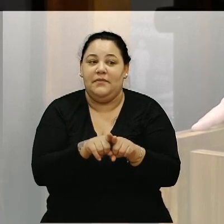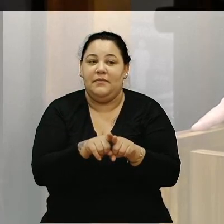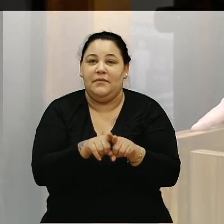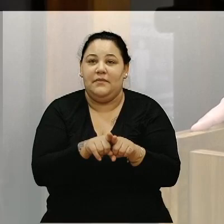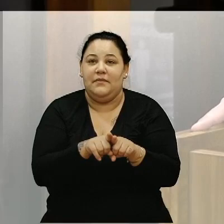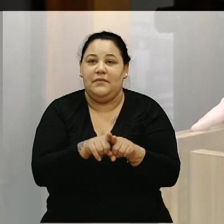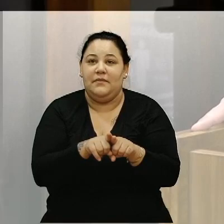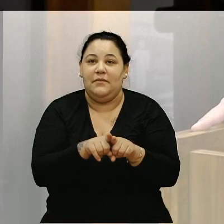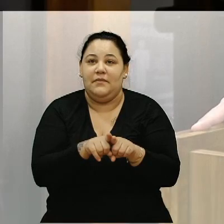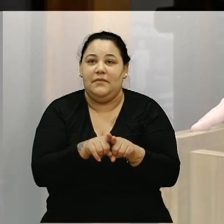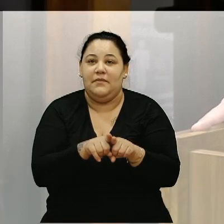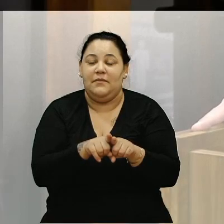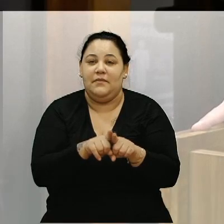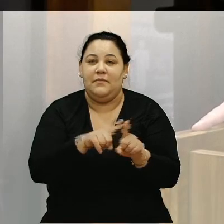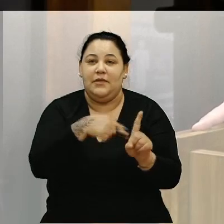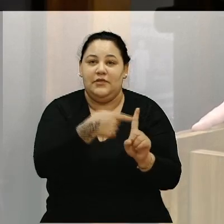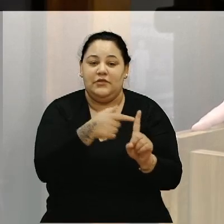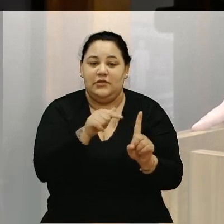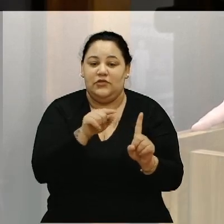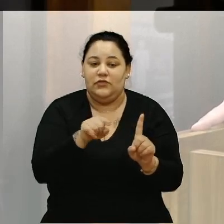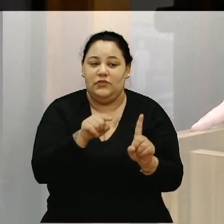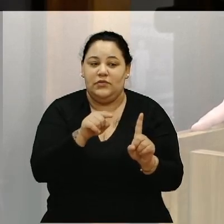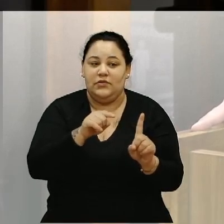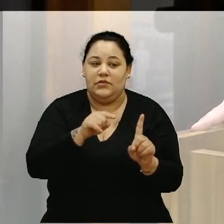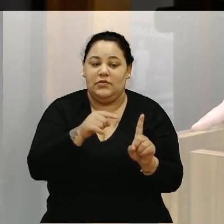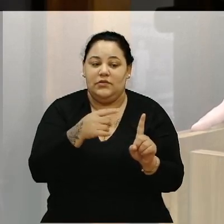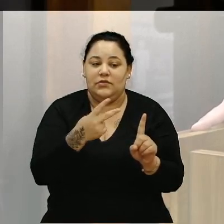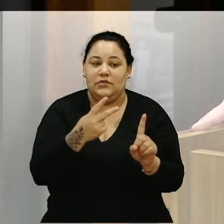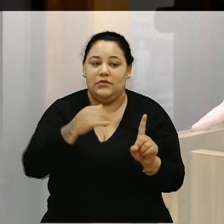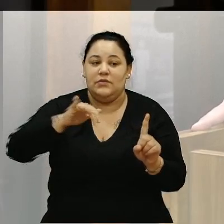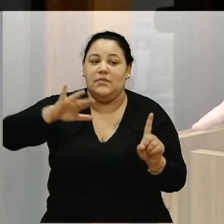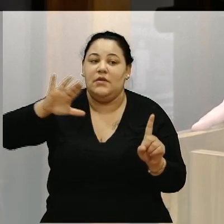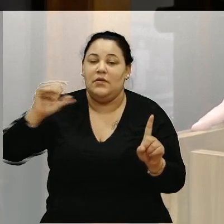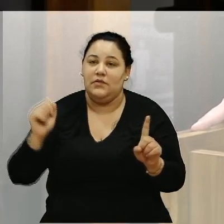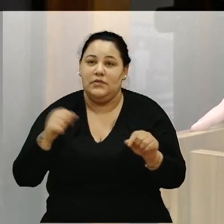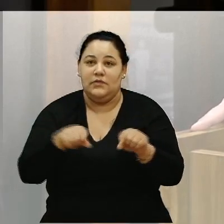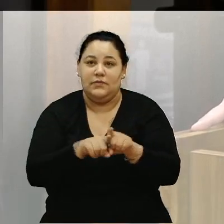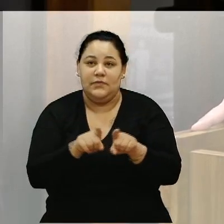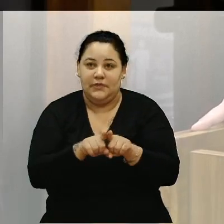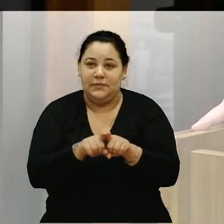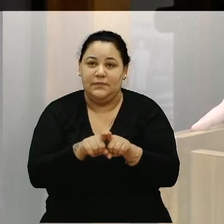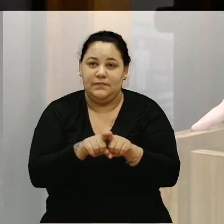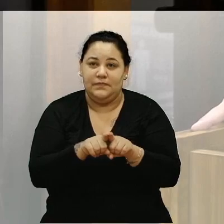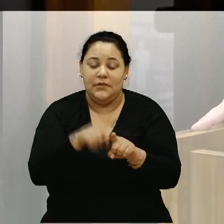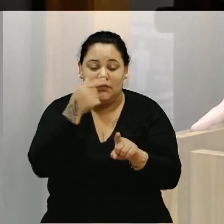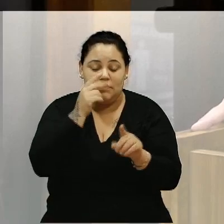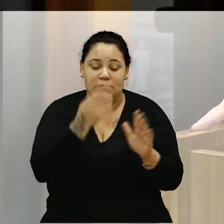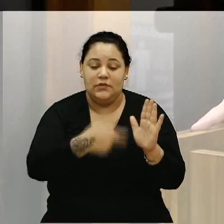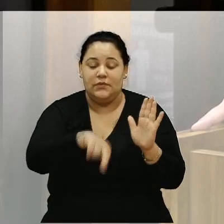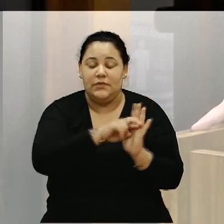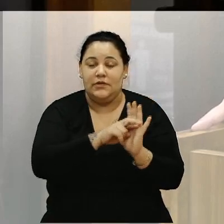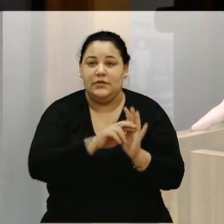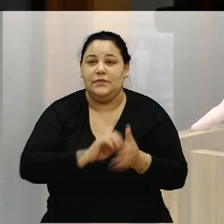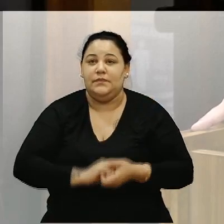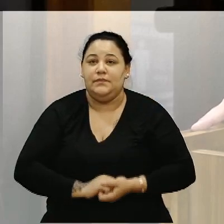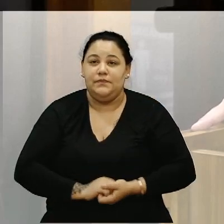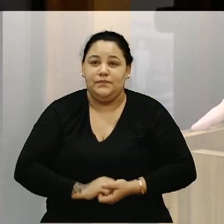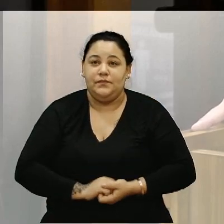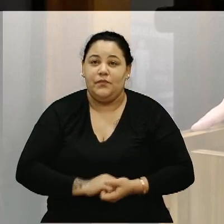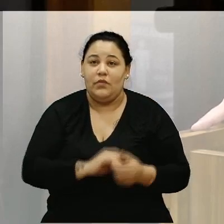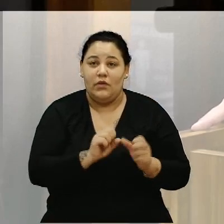de 7,2 bilhões para políticas de restabelecimento e quase 9 bilhões para a reconstrução. Os